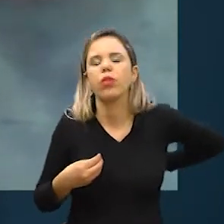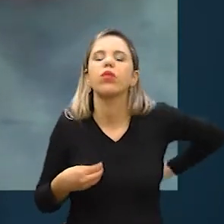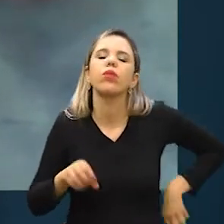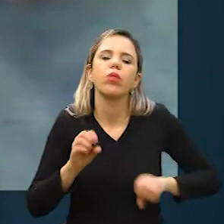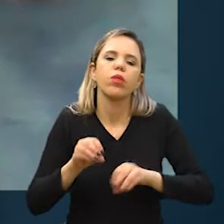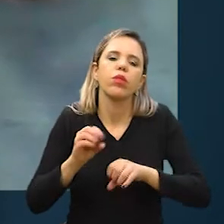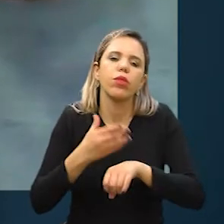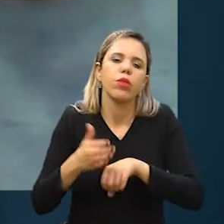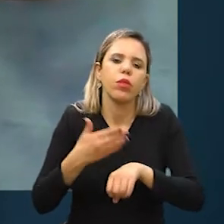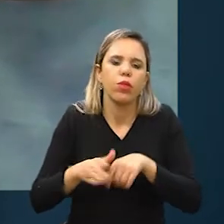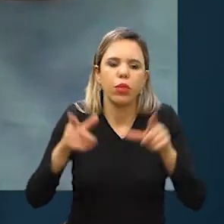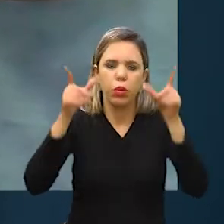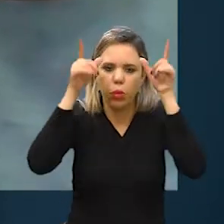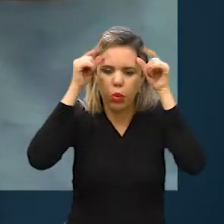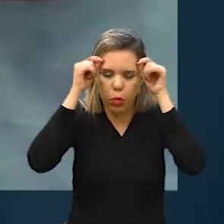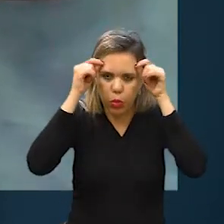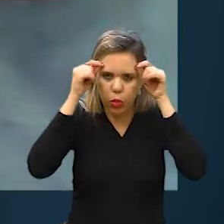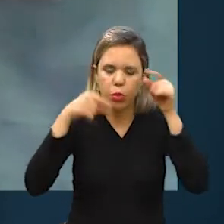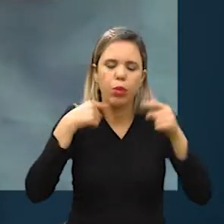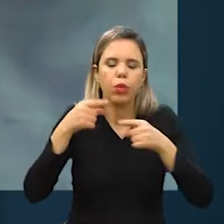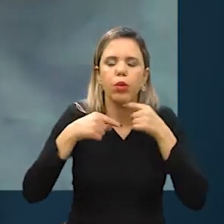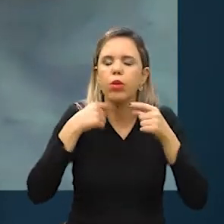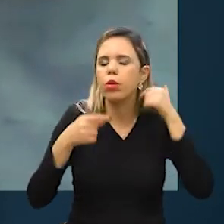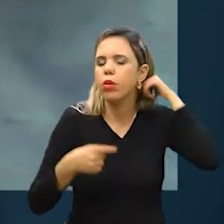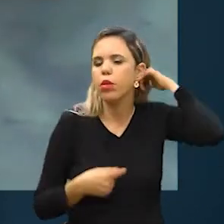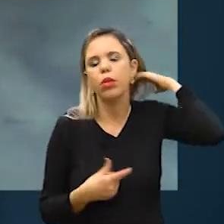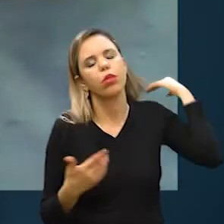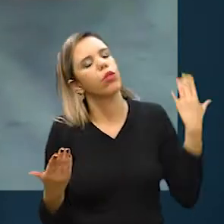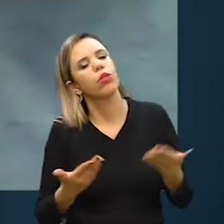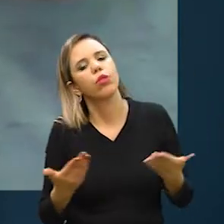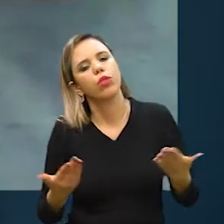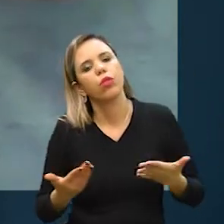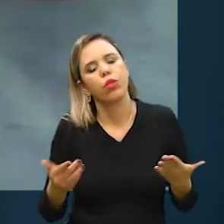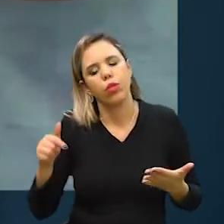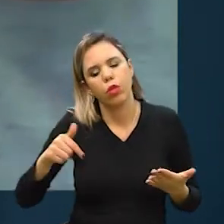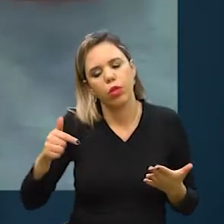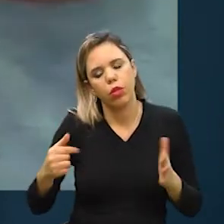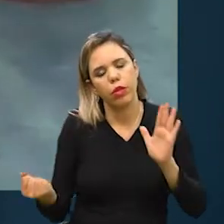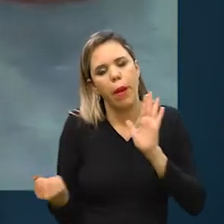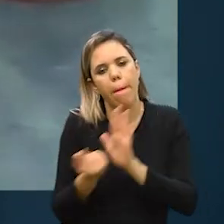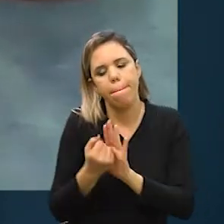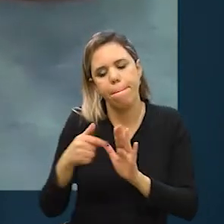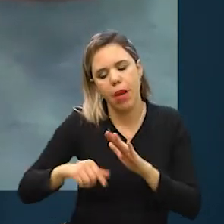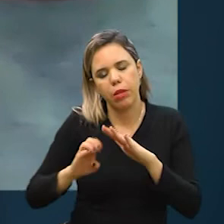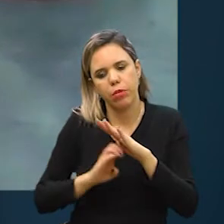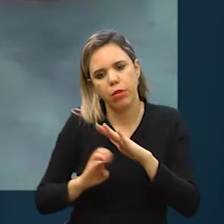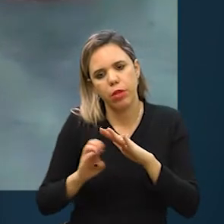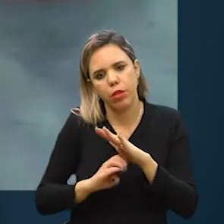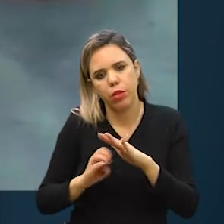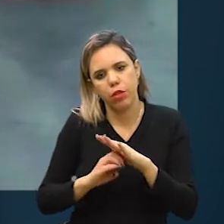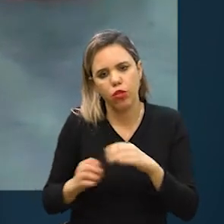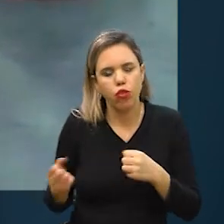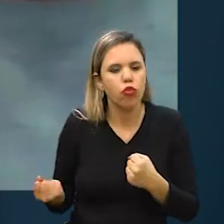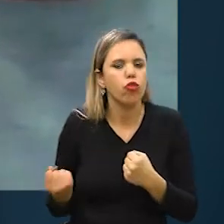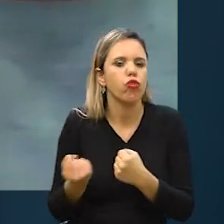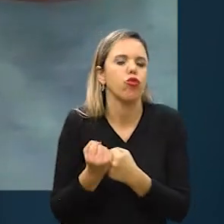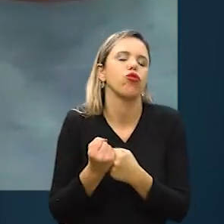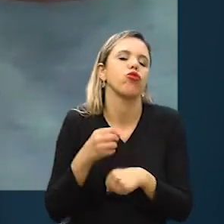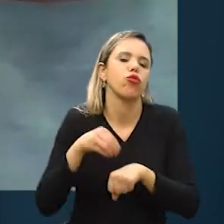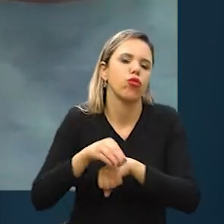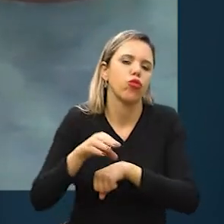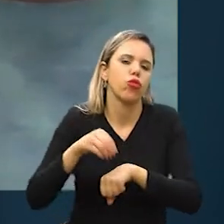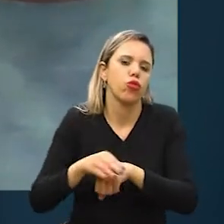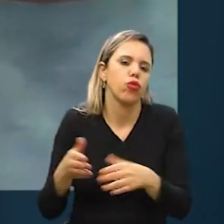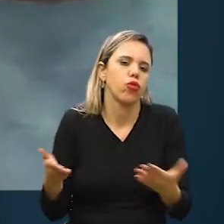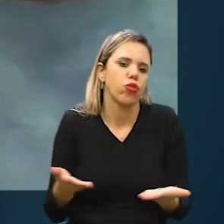criar treinamentos para aliviar a dor desse franqueado. Hoje o nosso DNA aqui do Grupo Calais é justamente o suporte. A gente dá